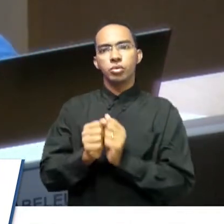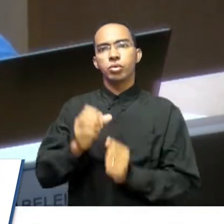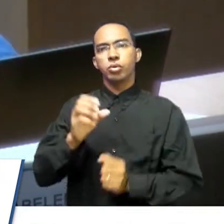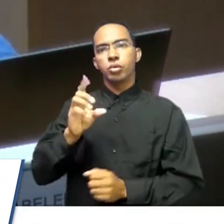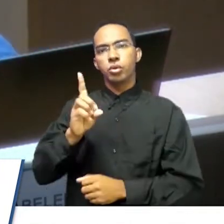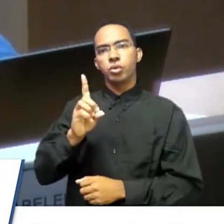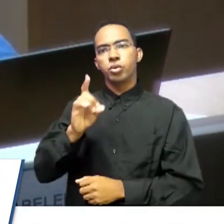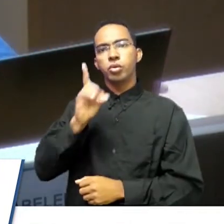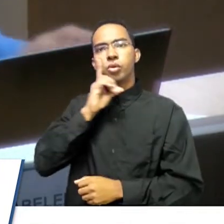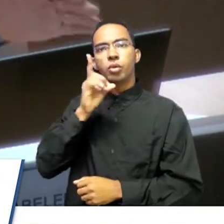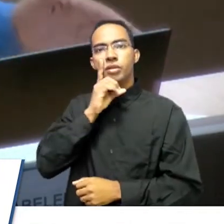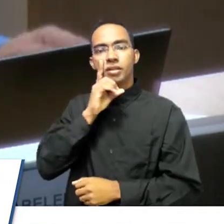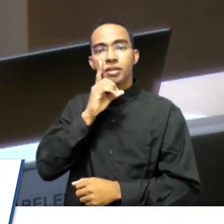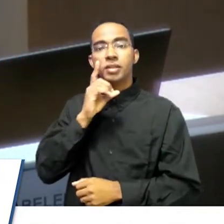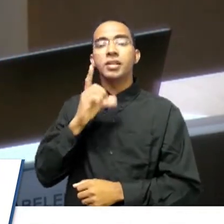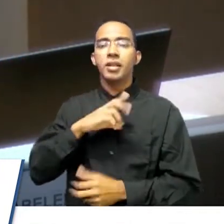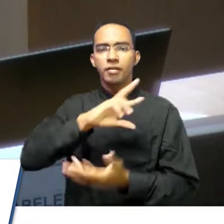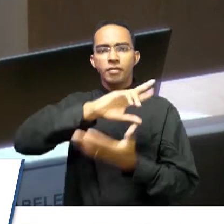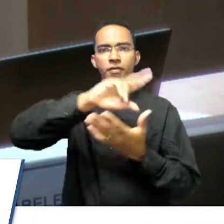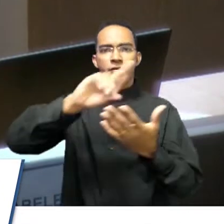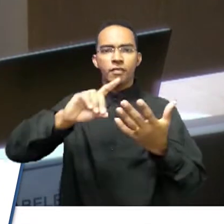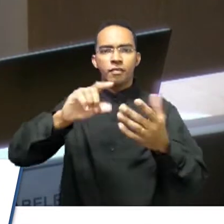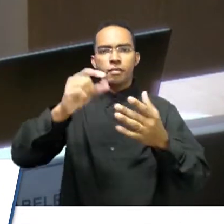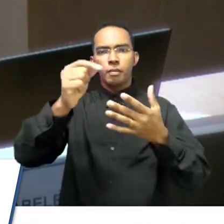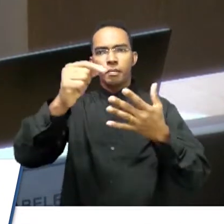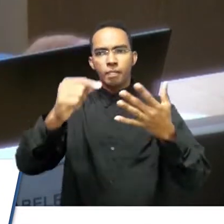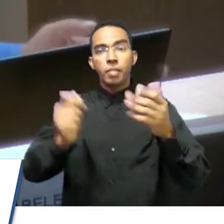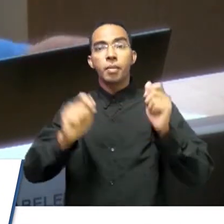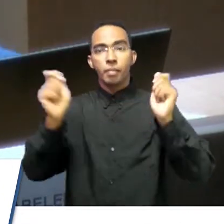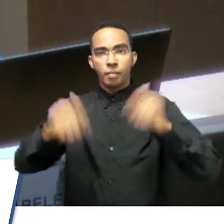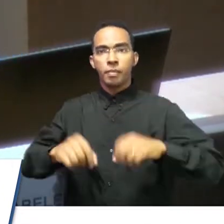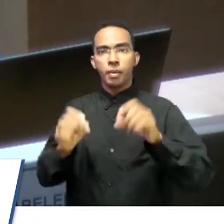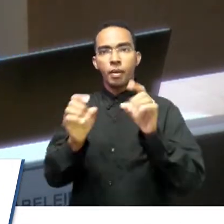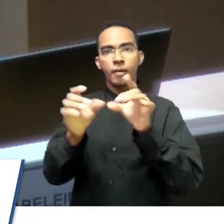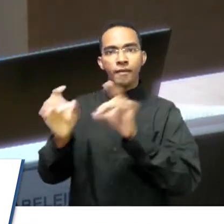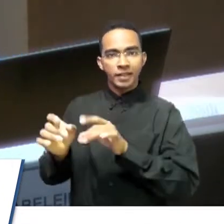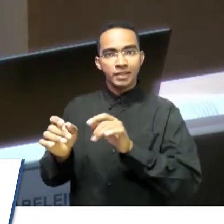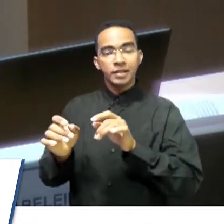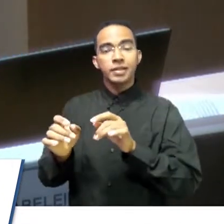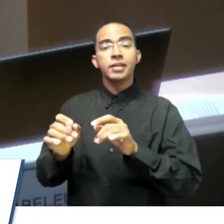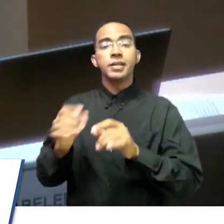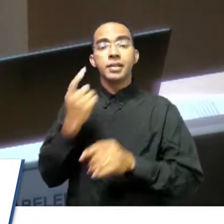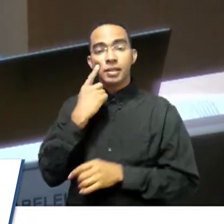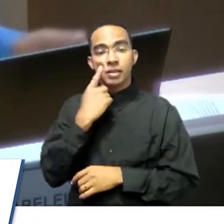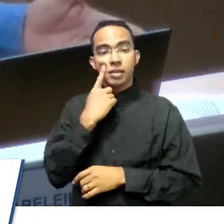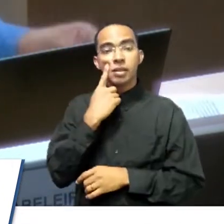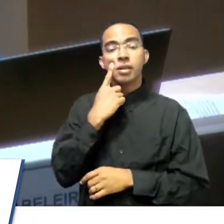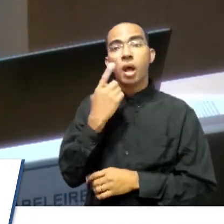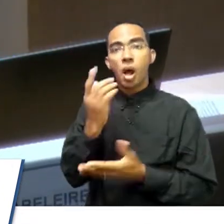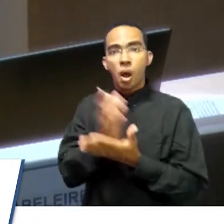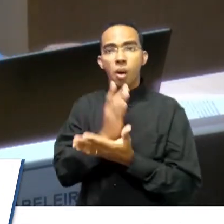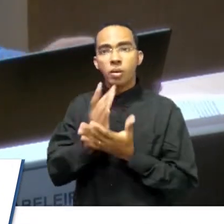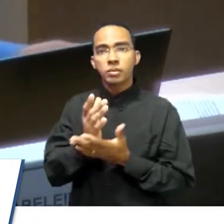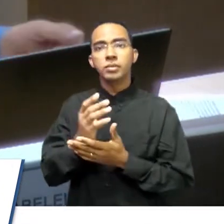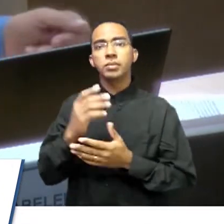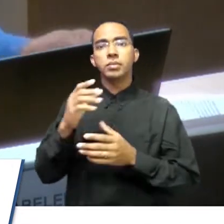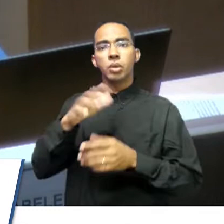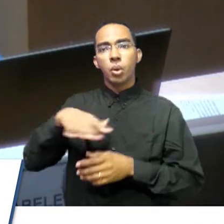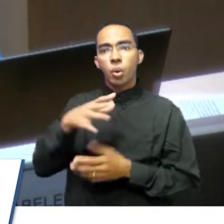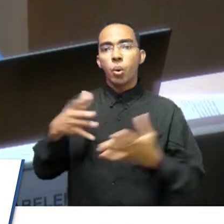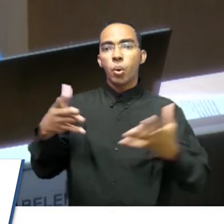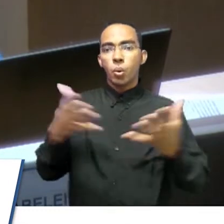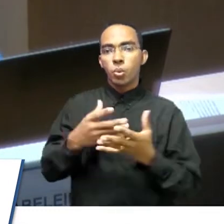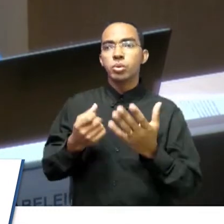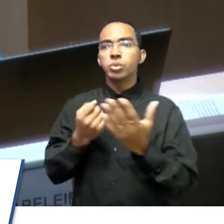que tem vários itens que permite vender, e os donos que estão nas barracas hoje, que comprou,